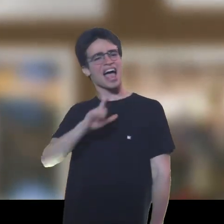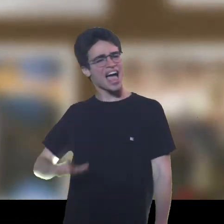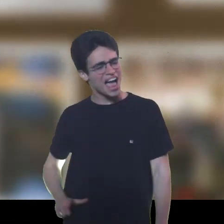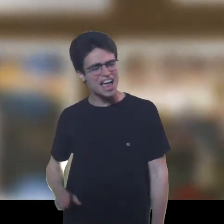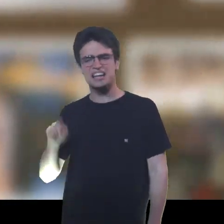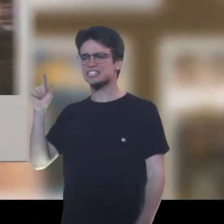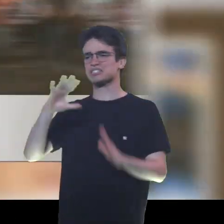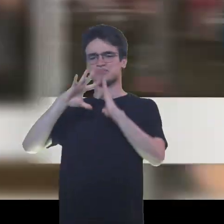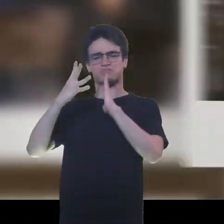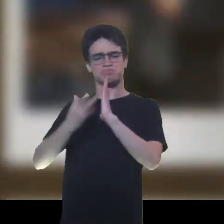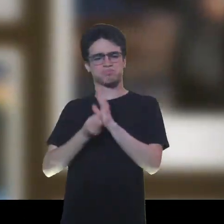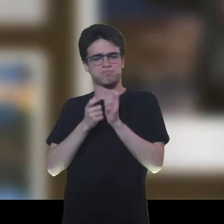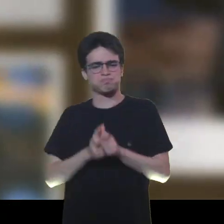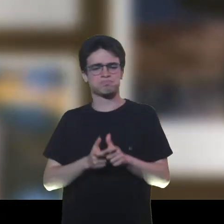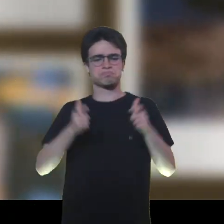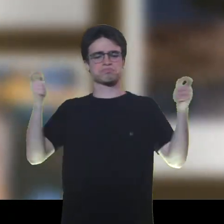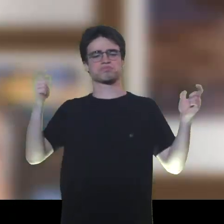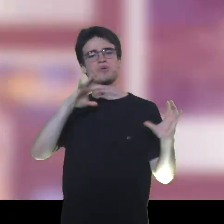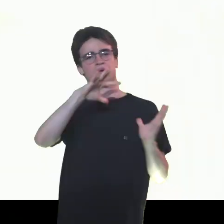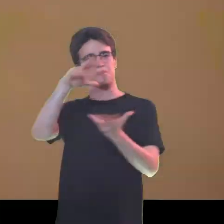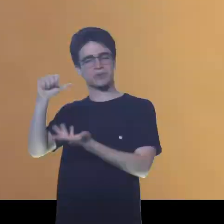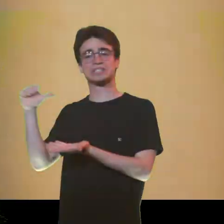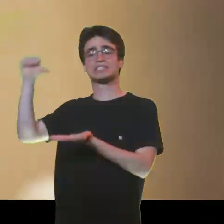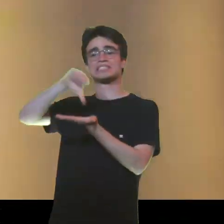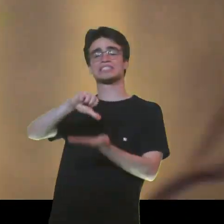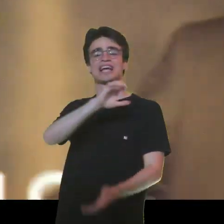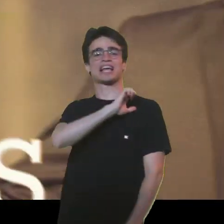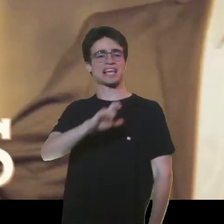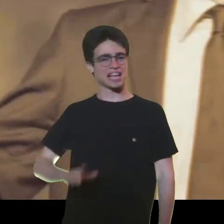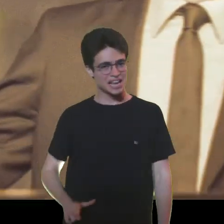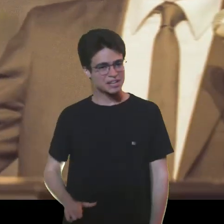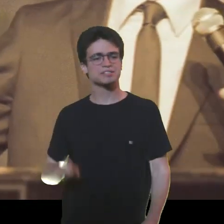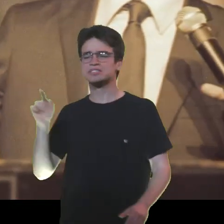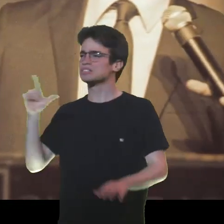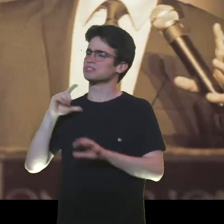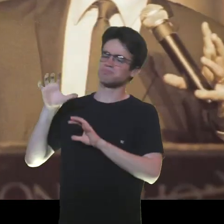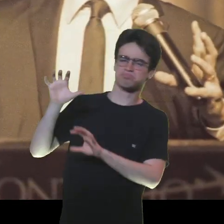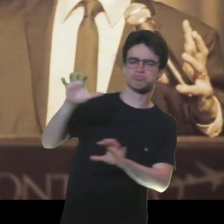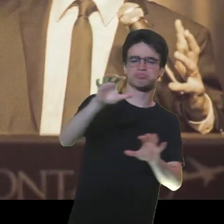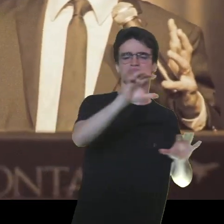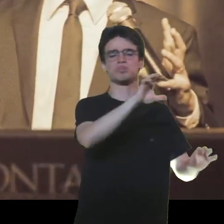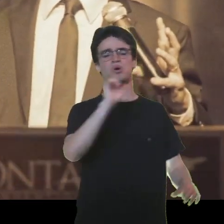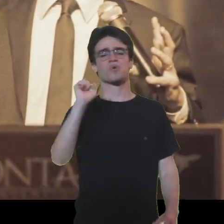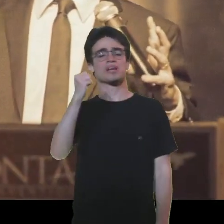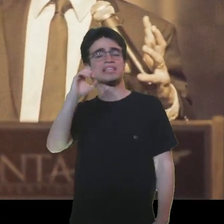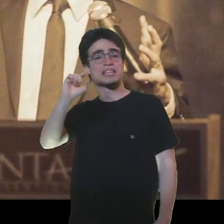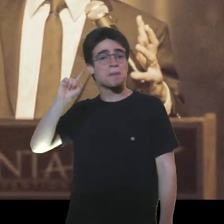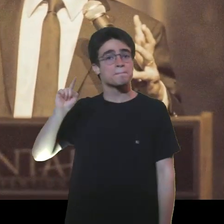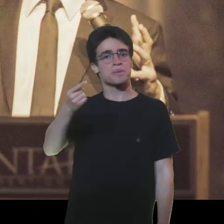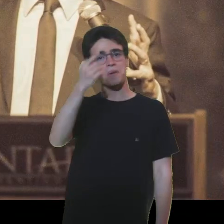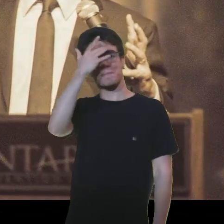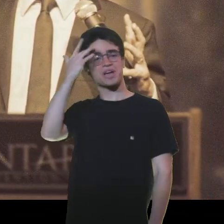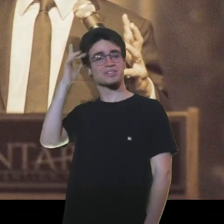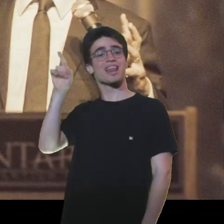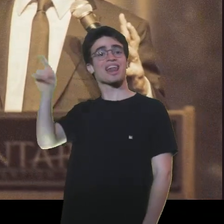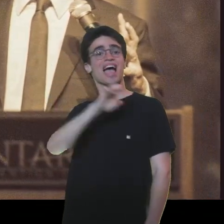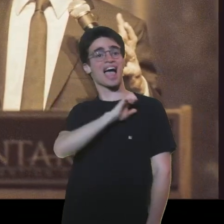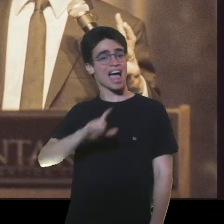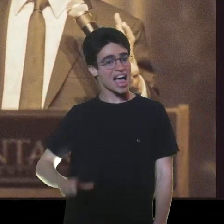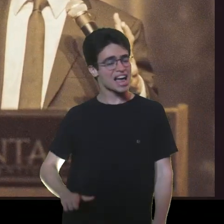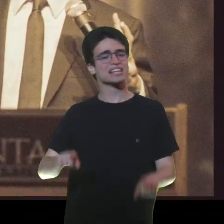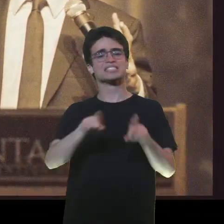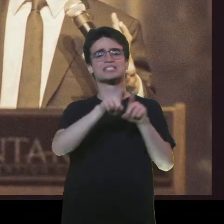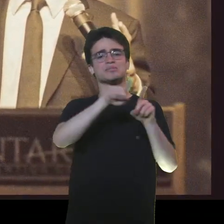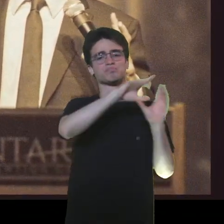maiores igrejas do mundo, com sede em São Salvador, impactando a vida de mais de 80 mil frequentadores em El Salvador e ao redor do